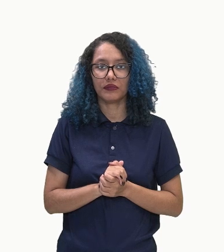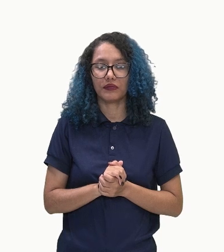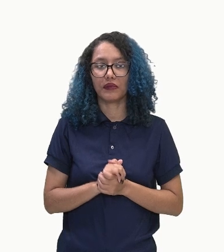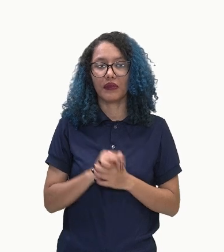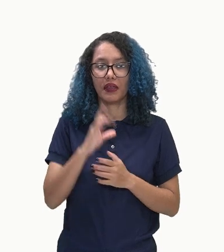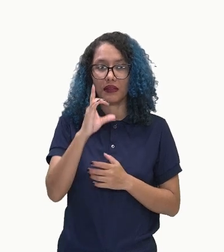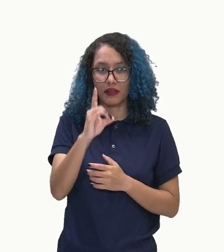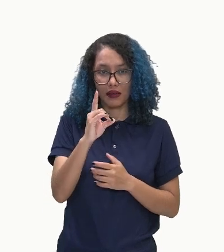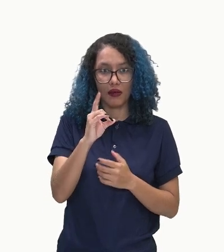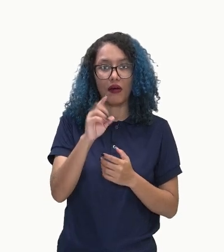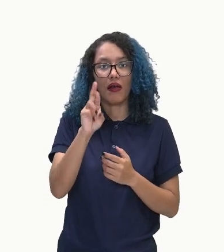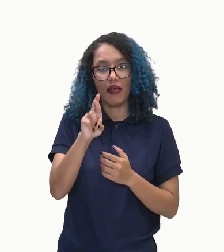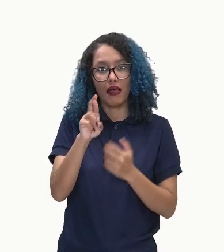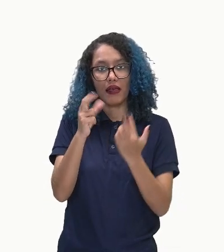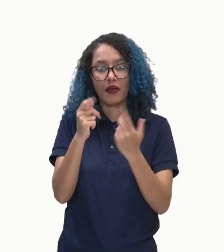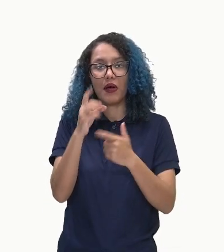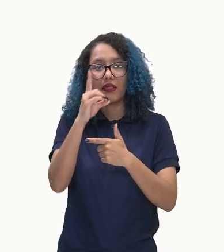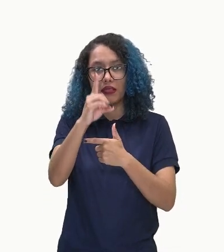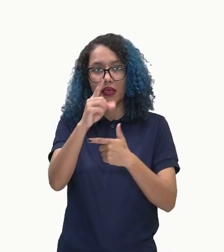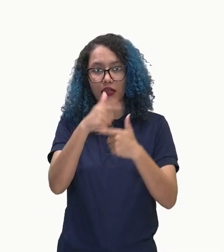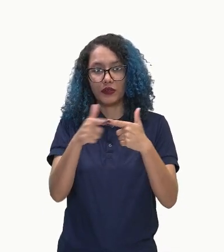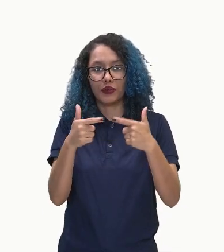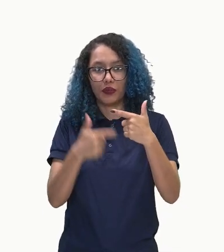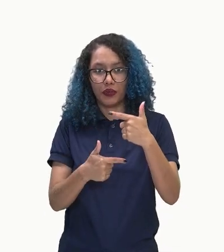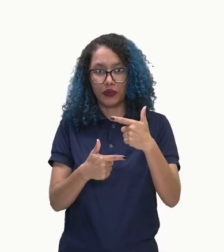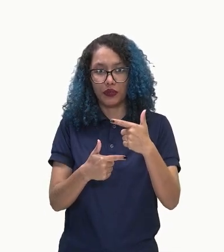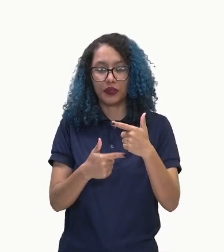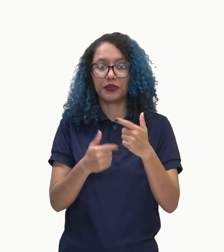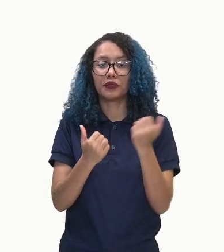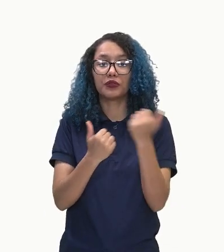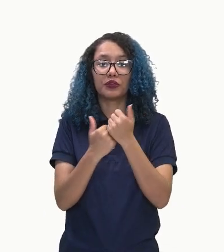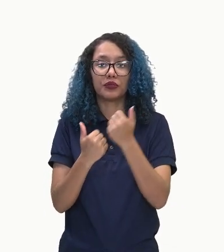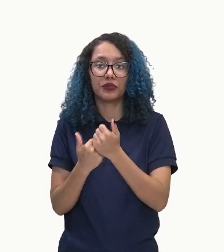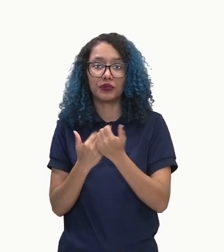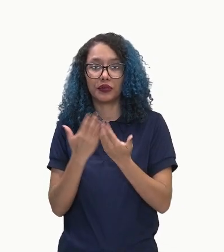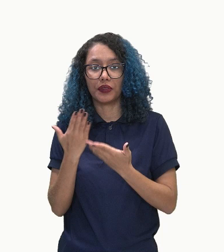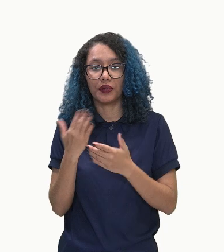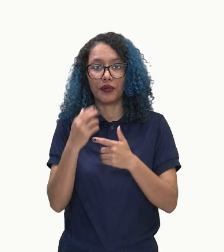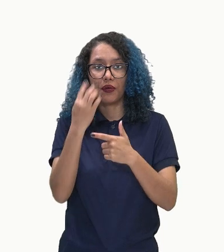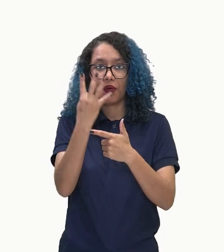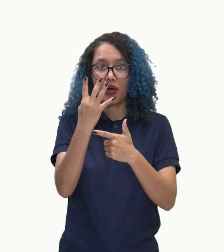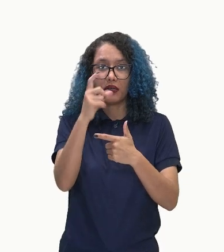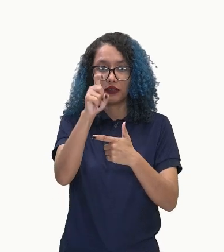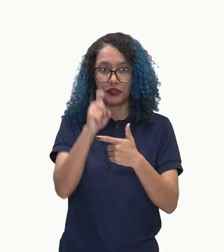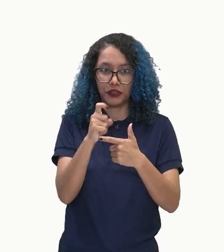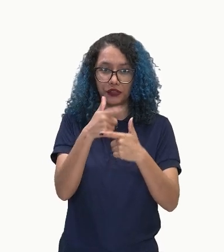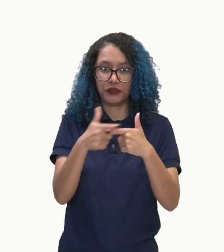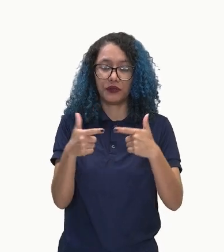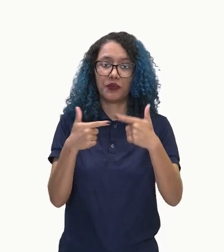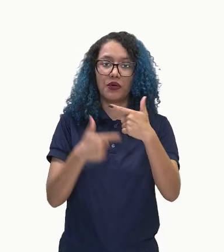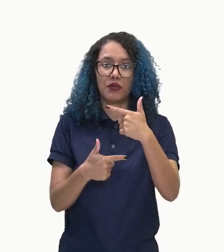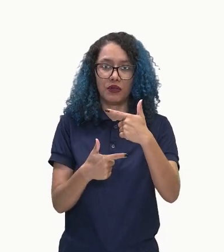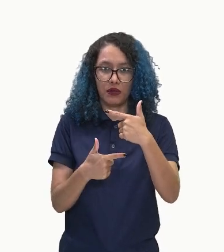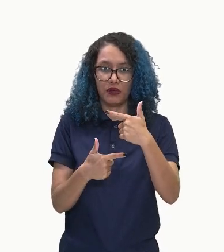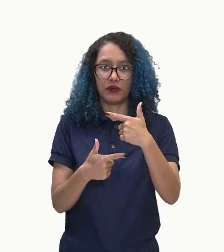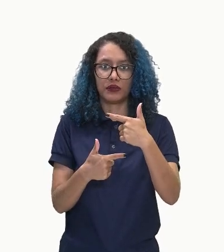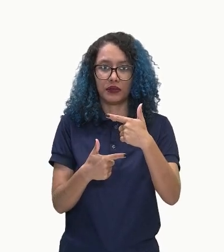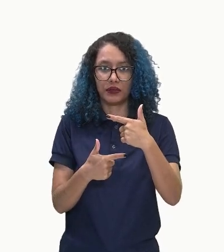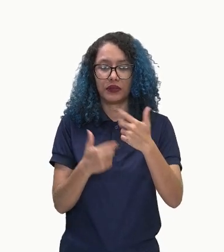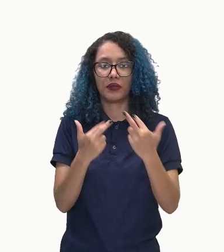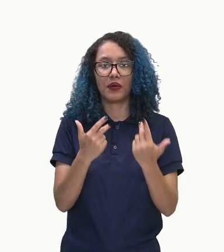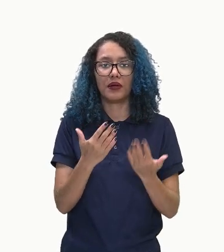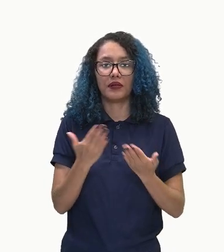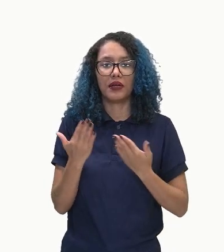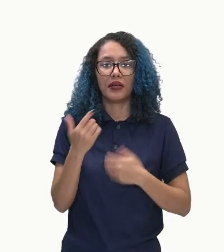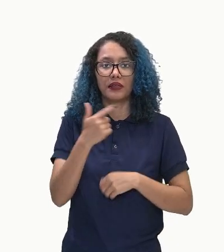ao diâmetro dividido por 2, basta fazer isso aqui, ó. 4x dividido por 2, 4 dividido por 2